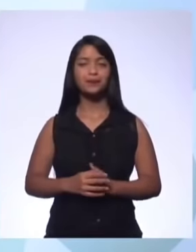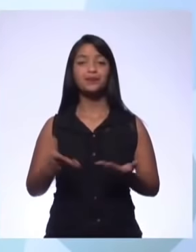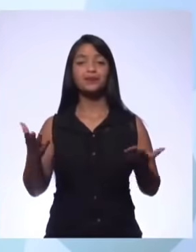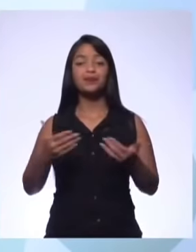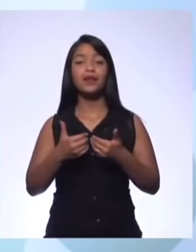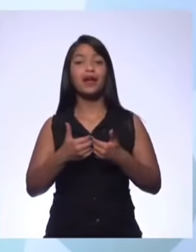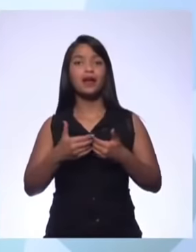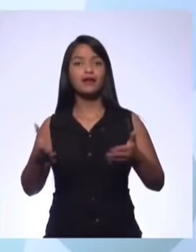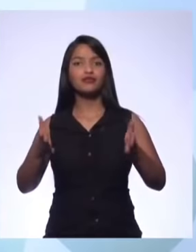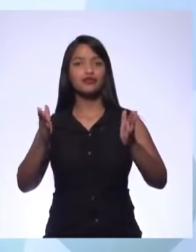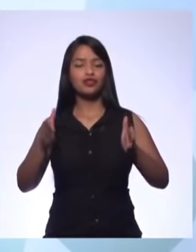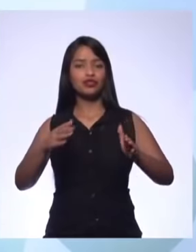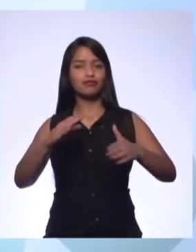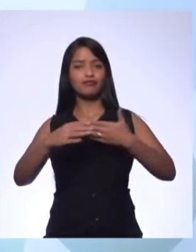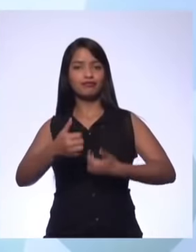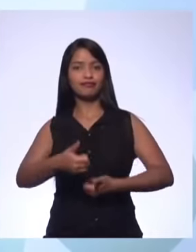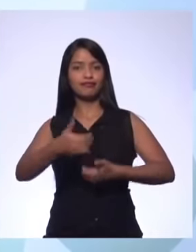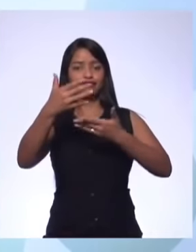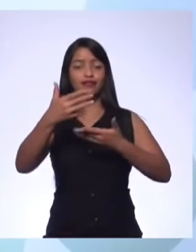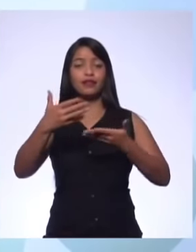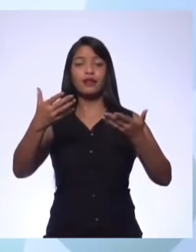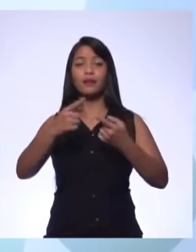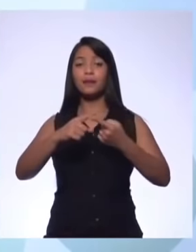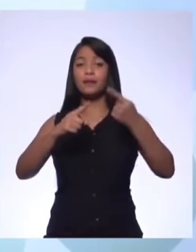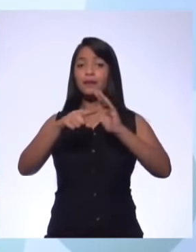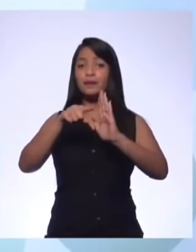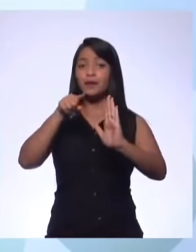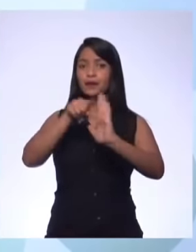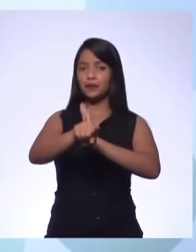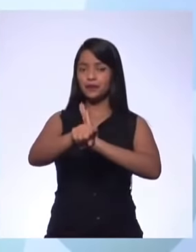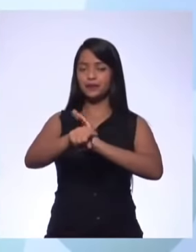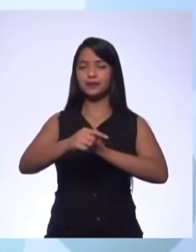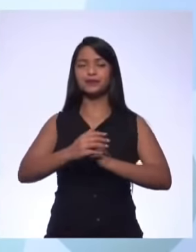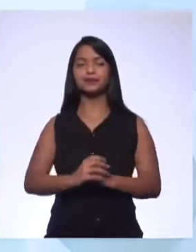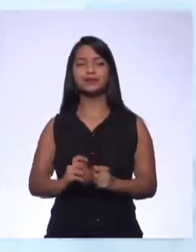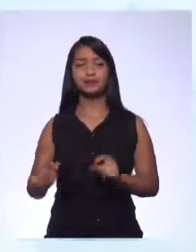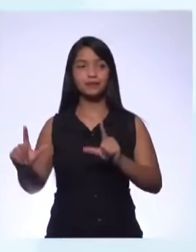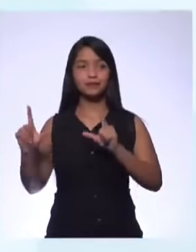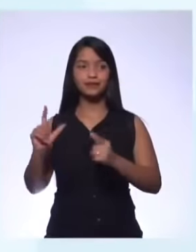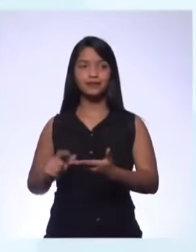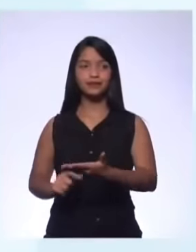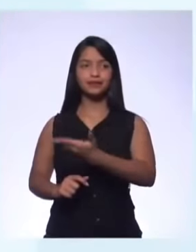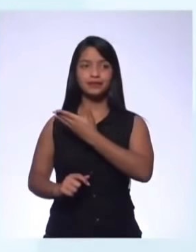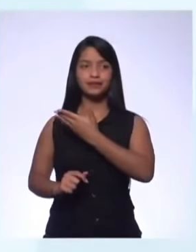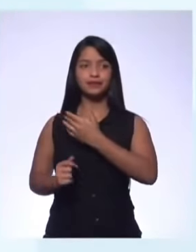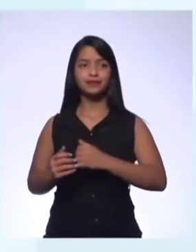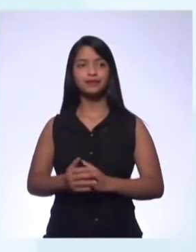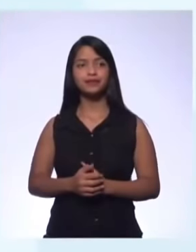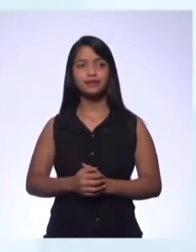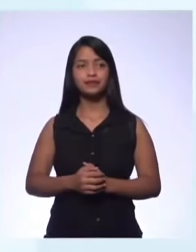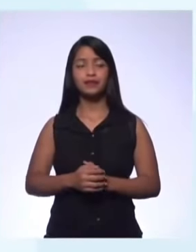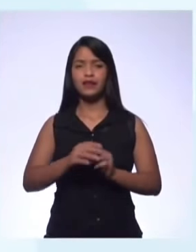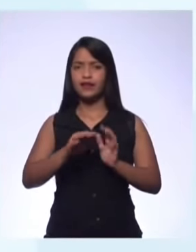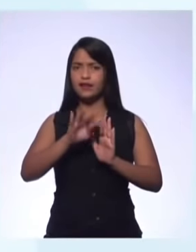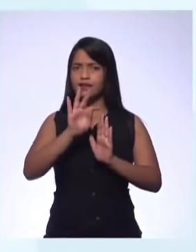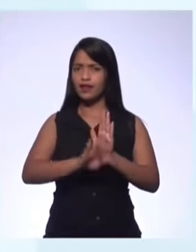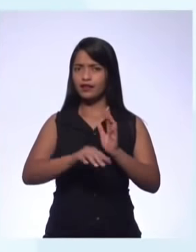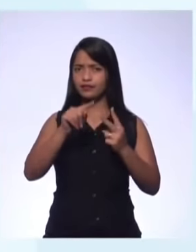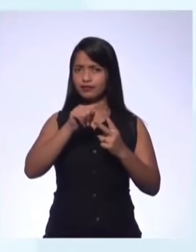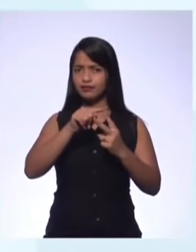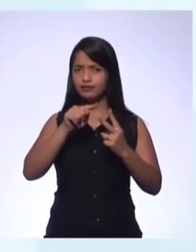Respondam aí a primeira perguntinha que eu vou colocar na tela. Só a primeira, tá? Durante as leituras dos dois trechos,